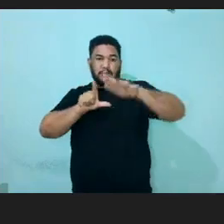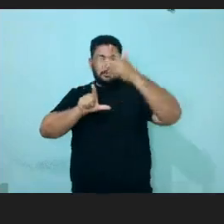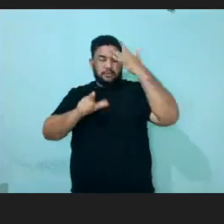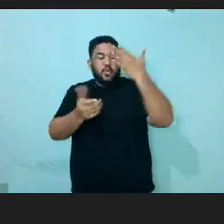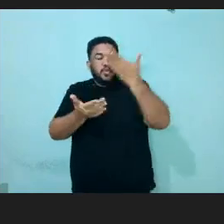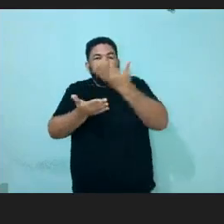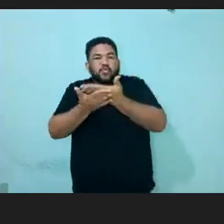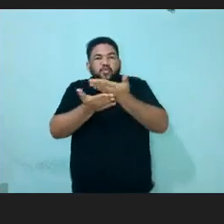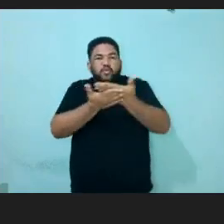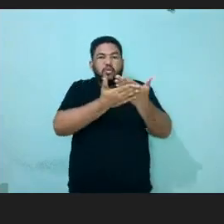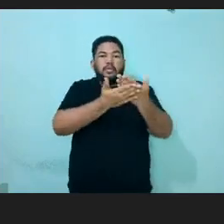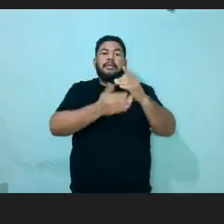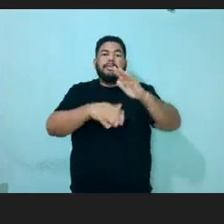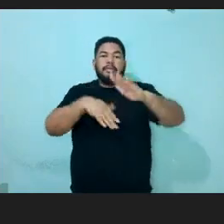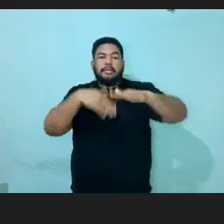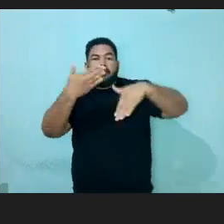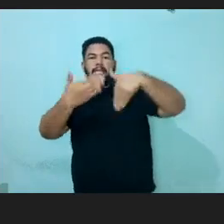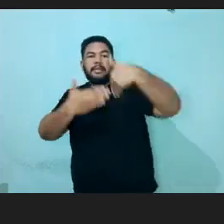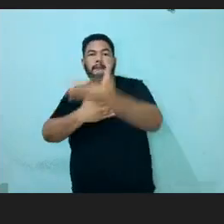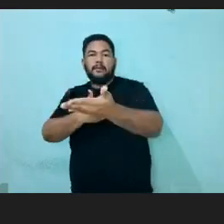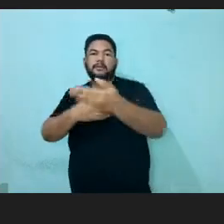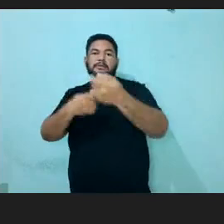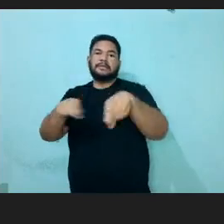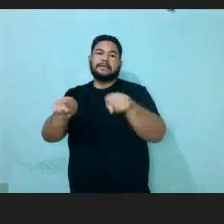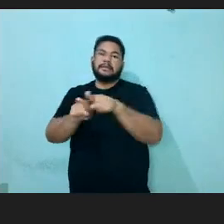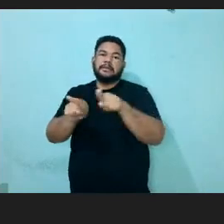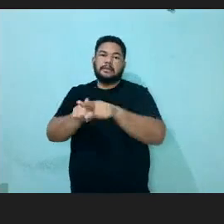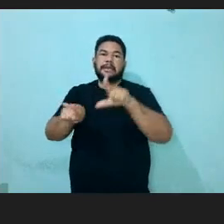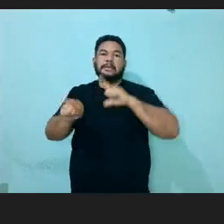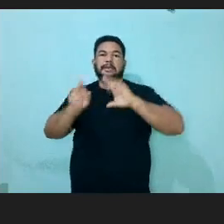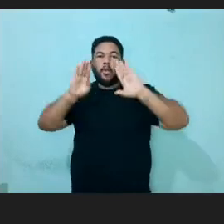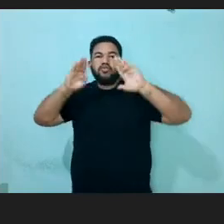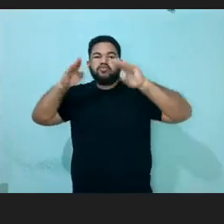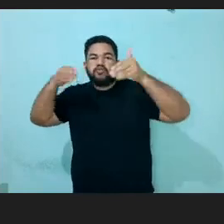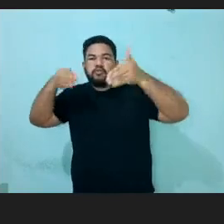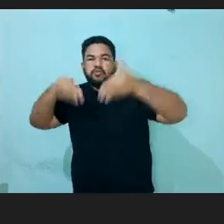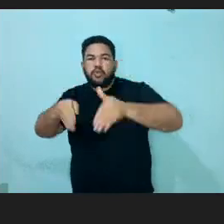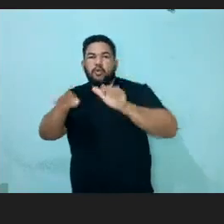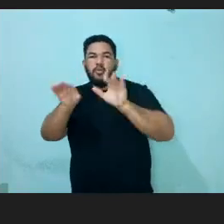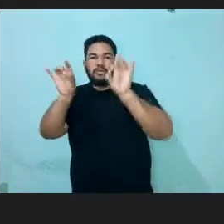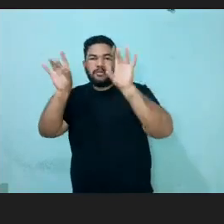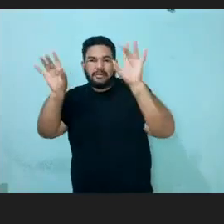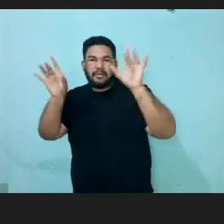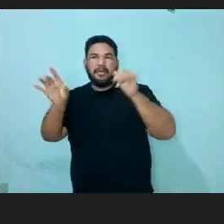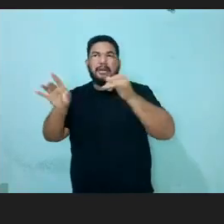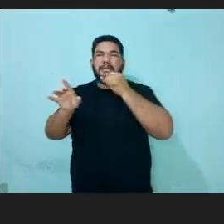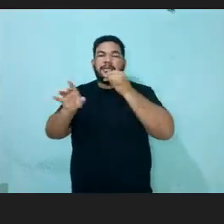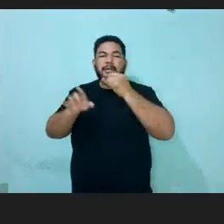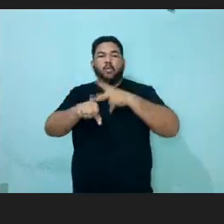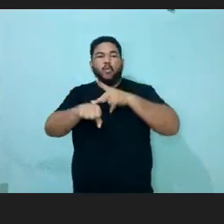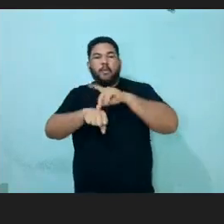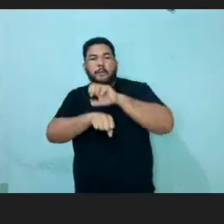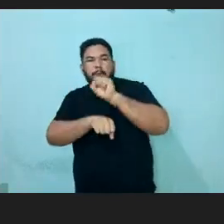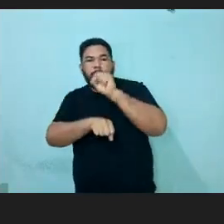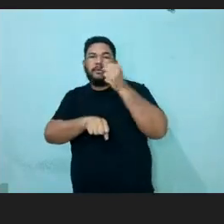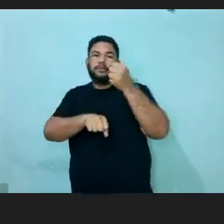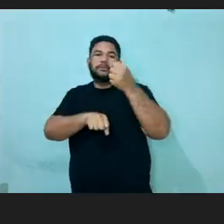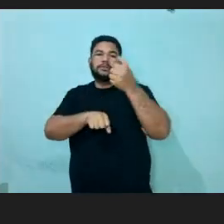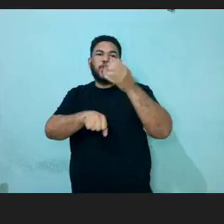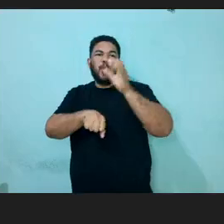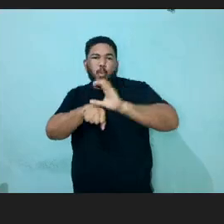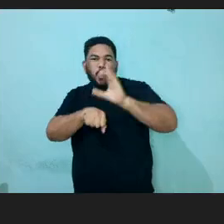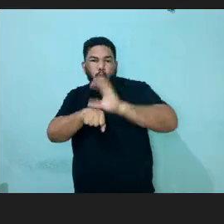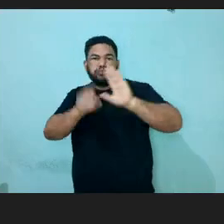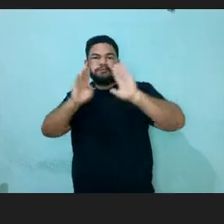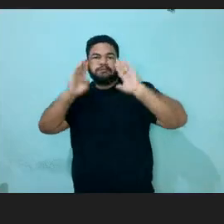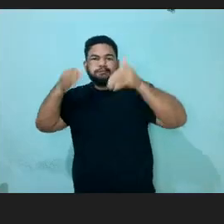pós, fazer residência, fazer cursos específicos para que você consiga, de fato, ofertar